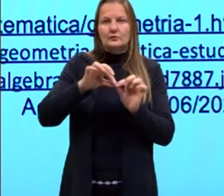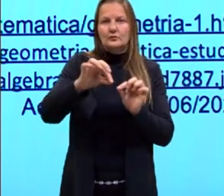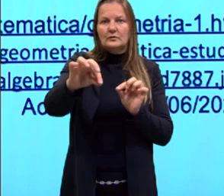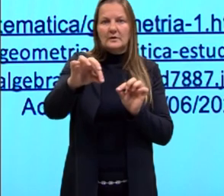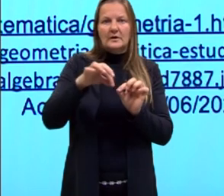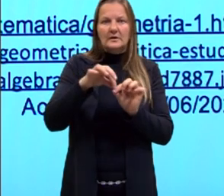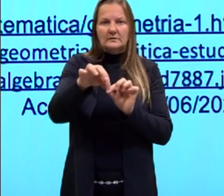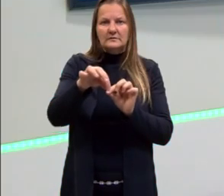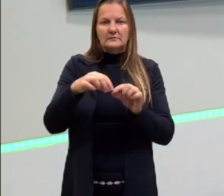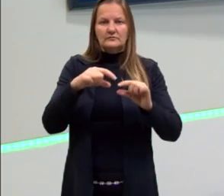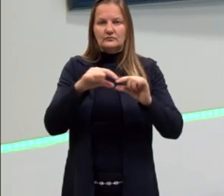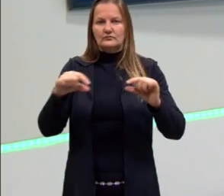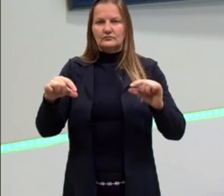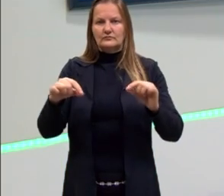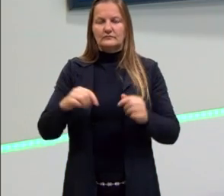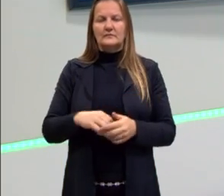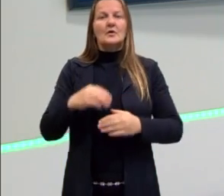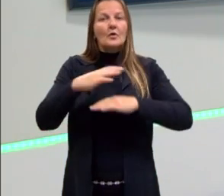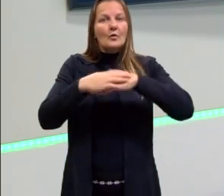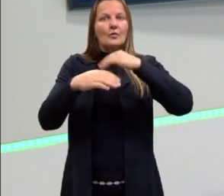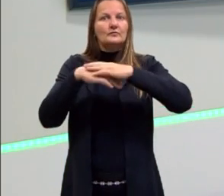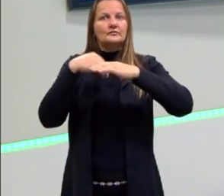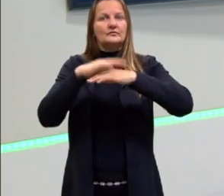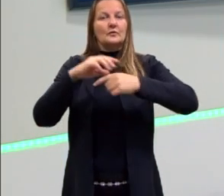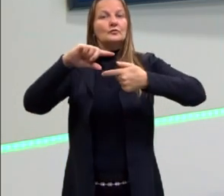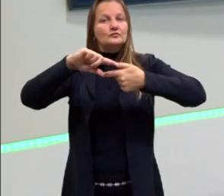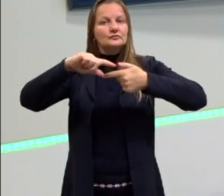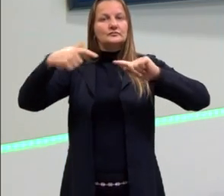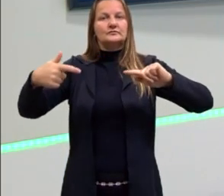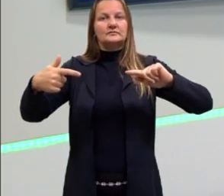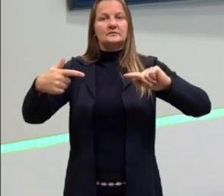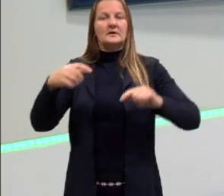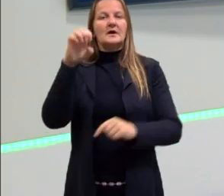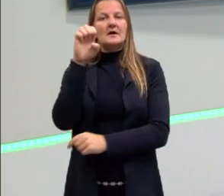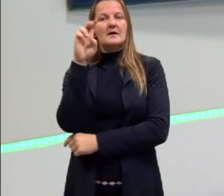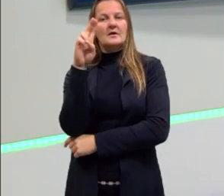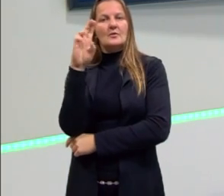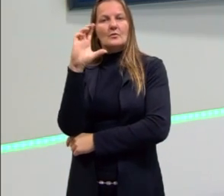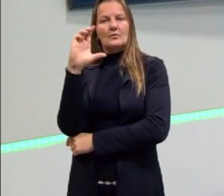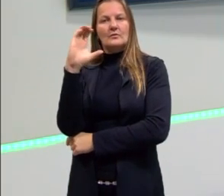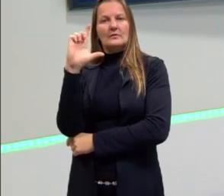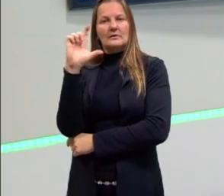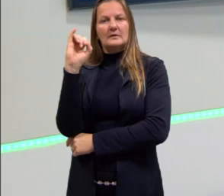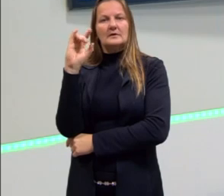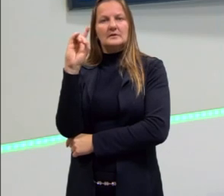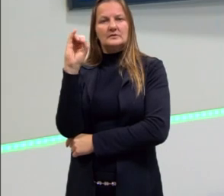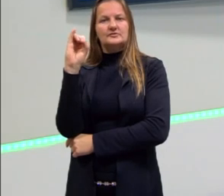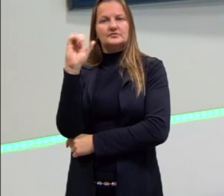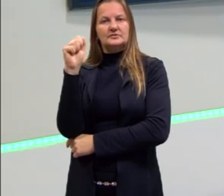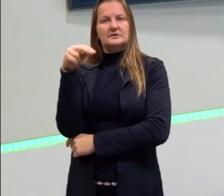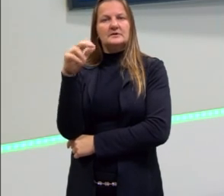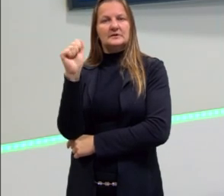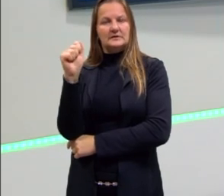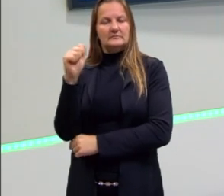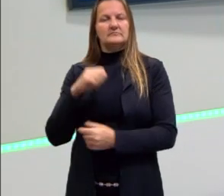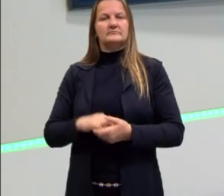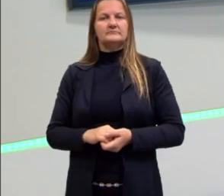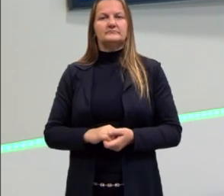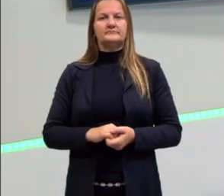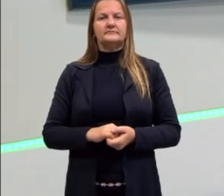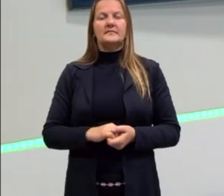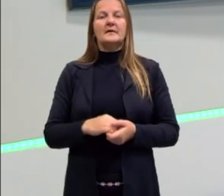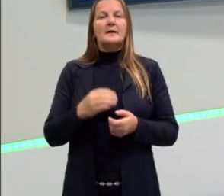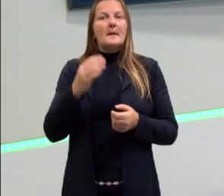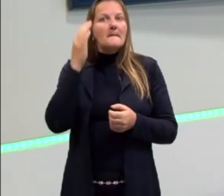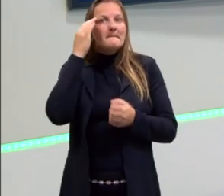que fazem parte das construções da geometria euclidiana e nós vamos entender então